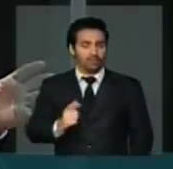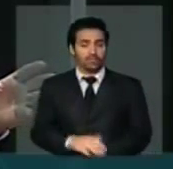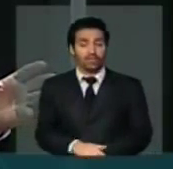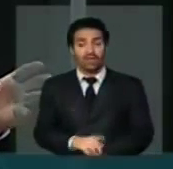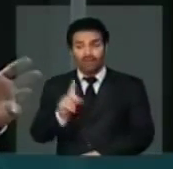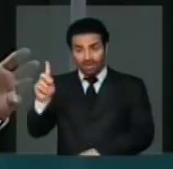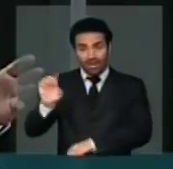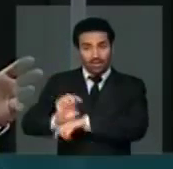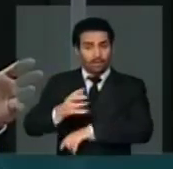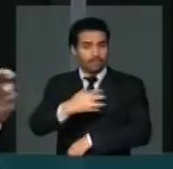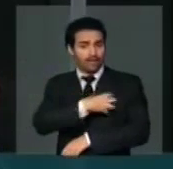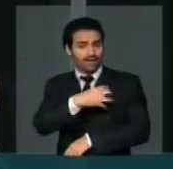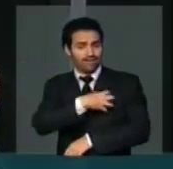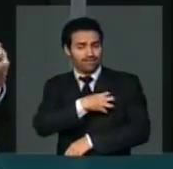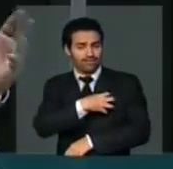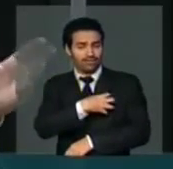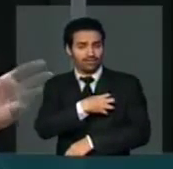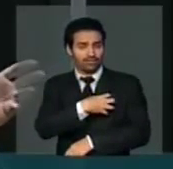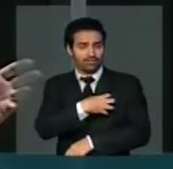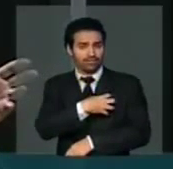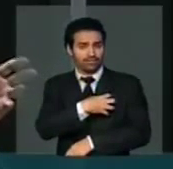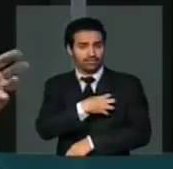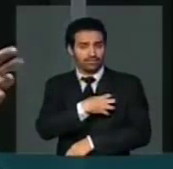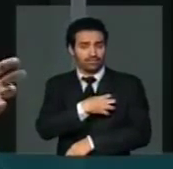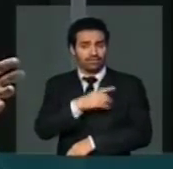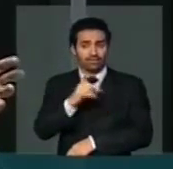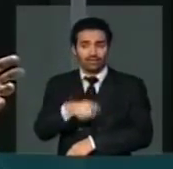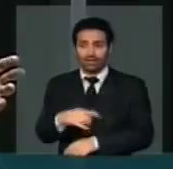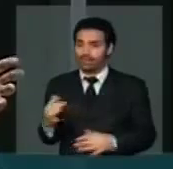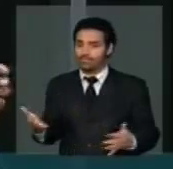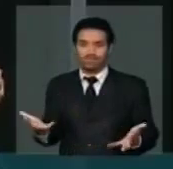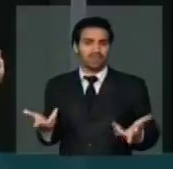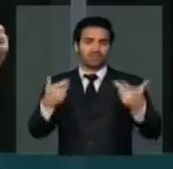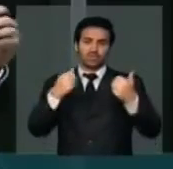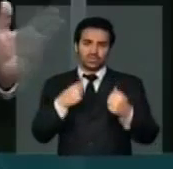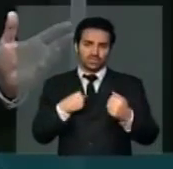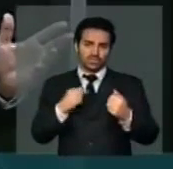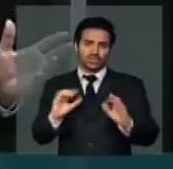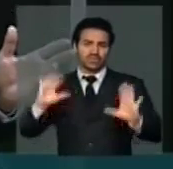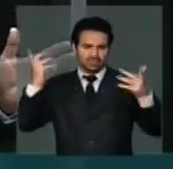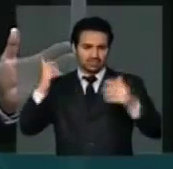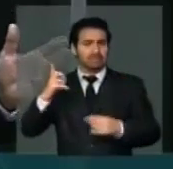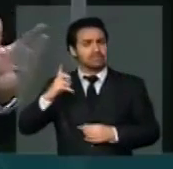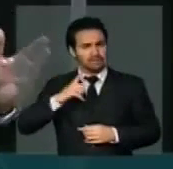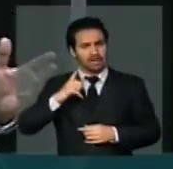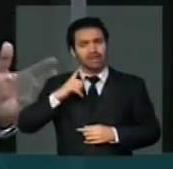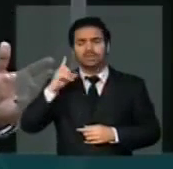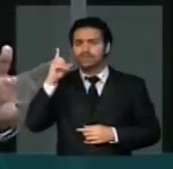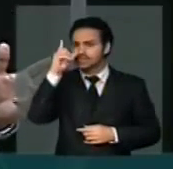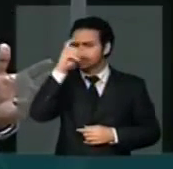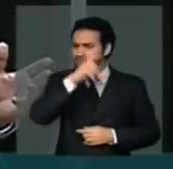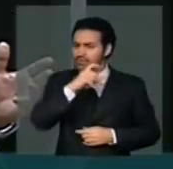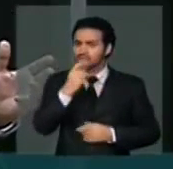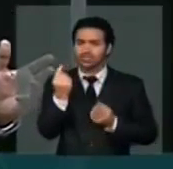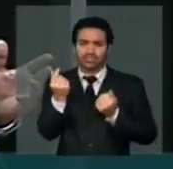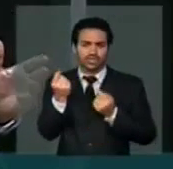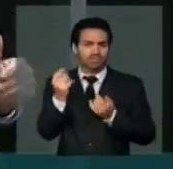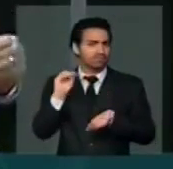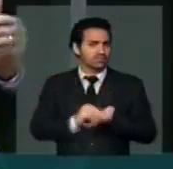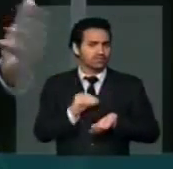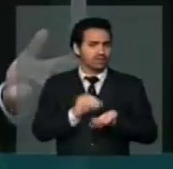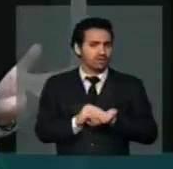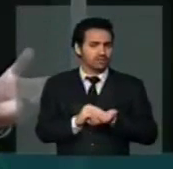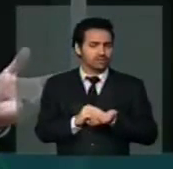Bahia, realiza-se com extraordinário êxito. Temos dificuldades na economia,